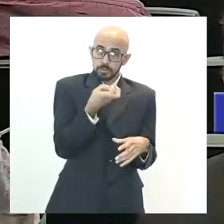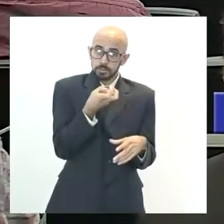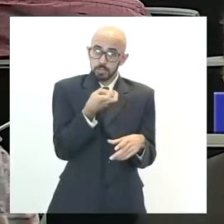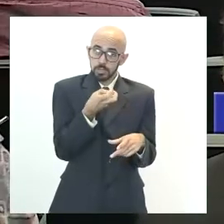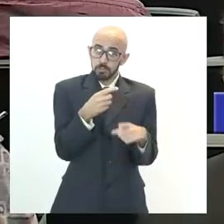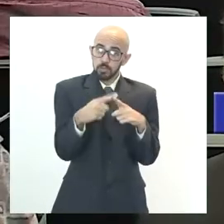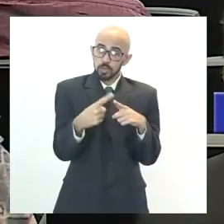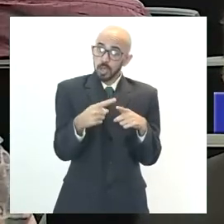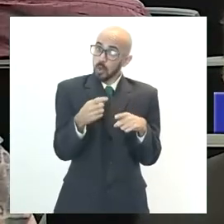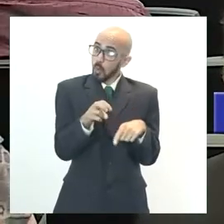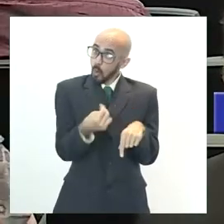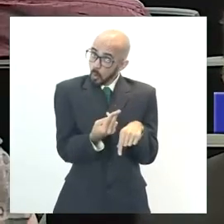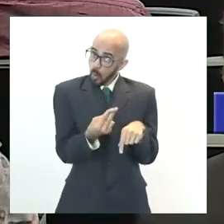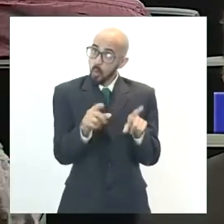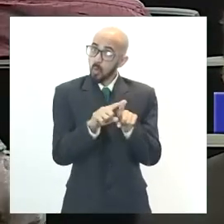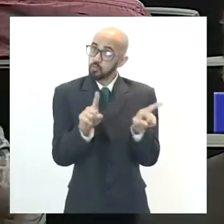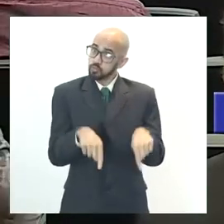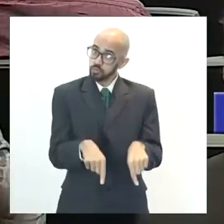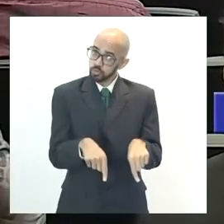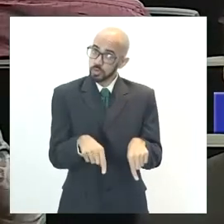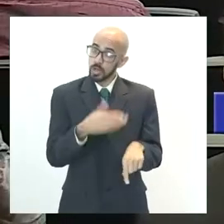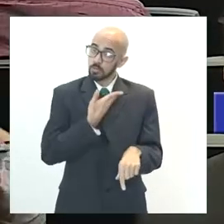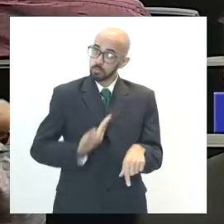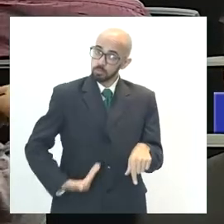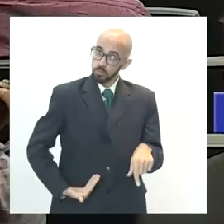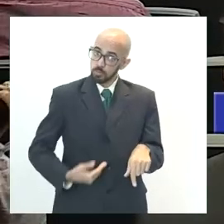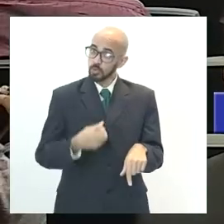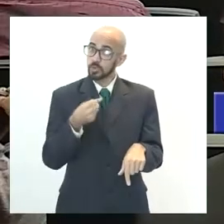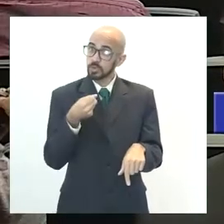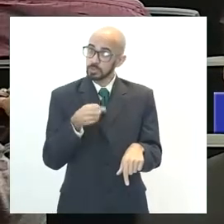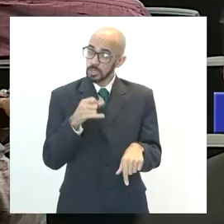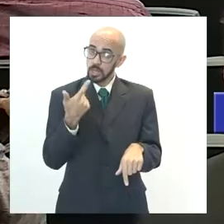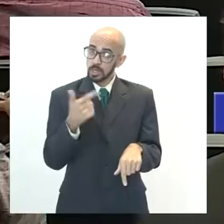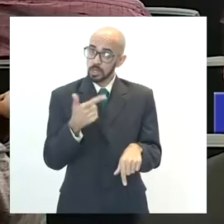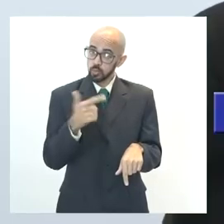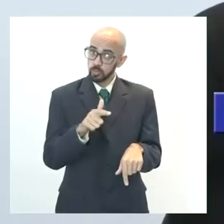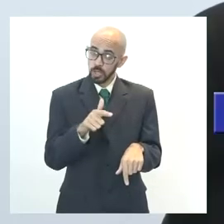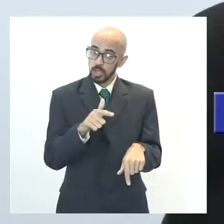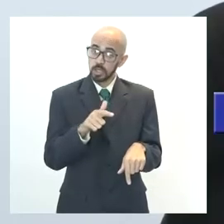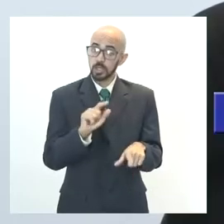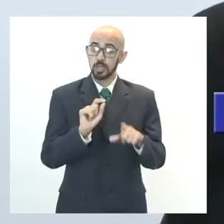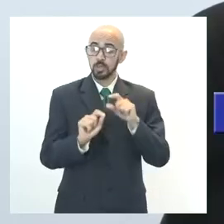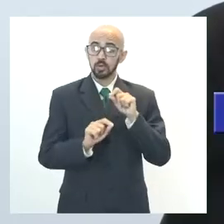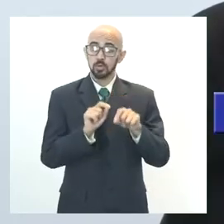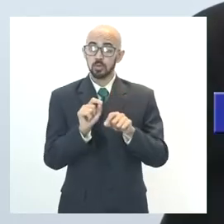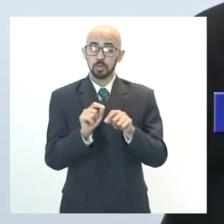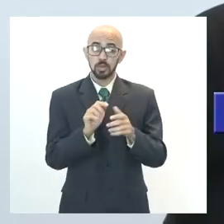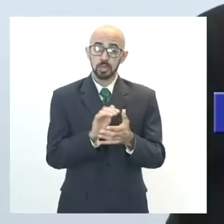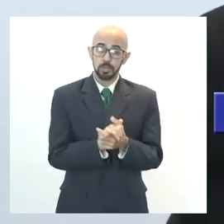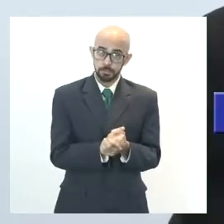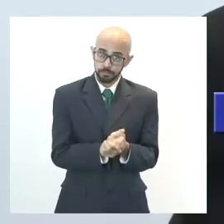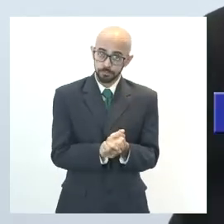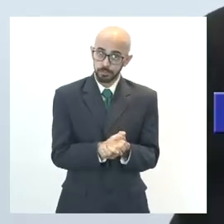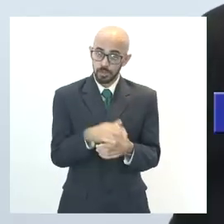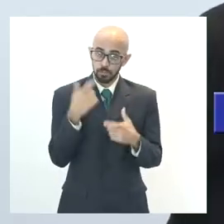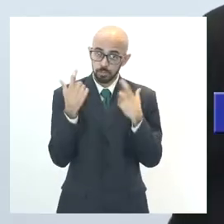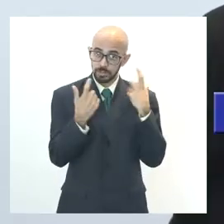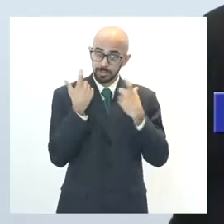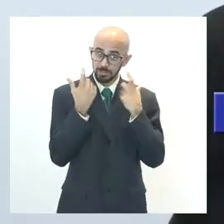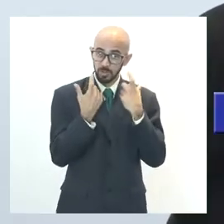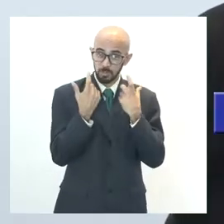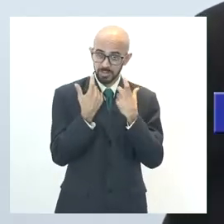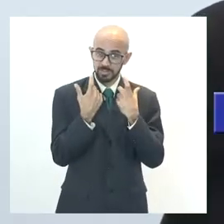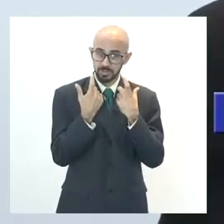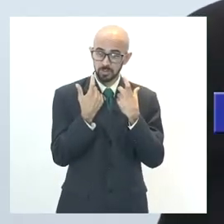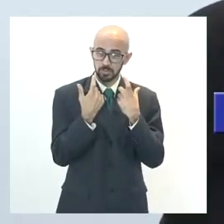É nesse processo de inserção social se ele Servidor Público não se preocupar com